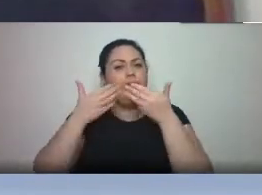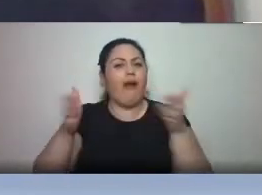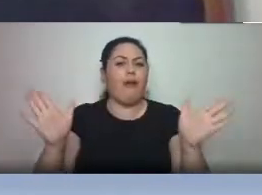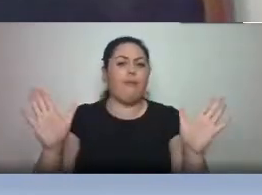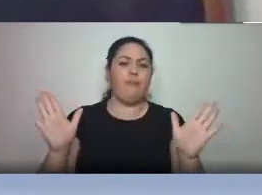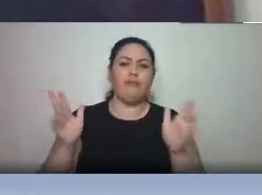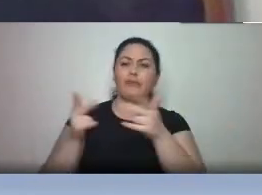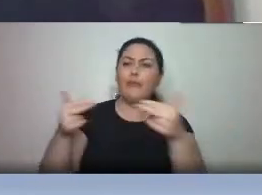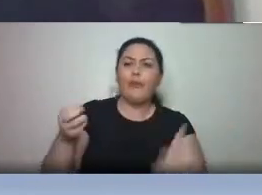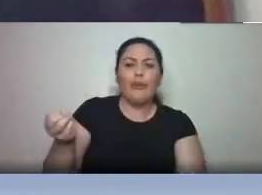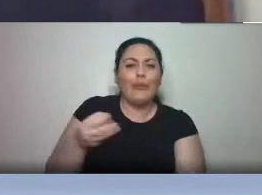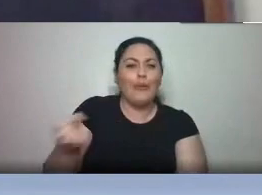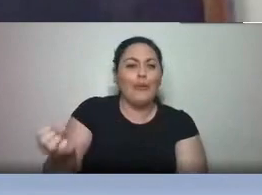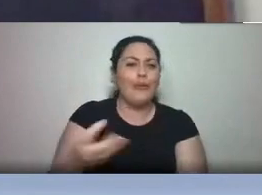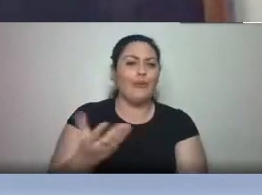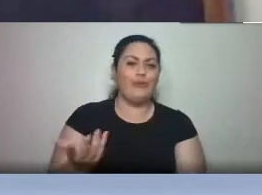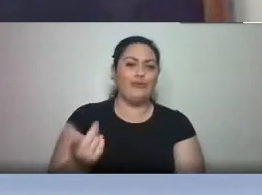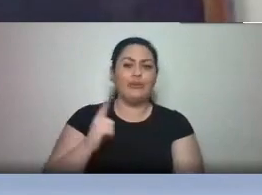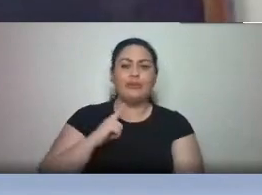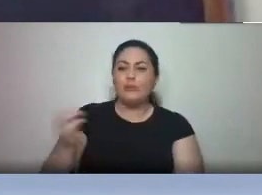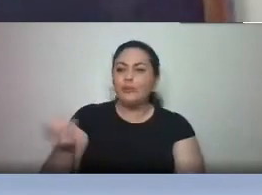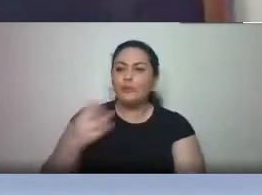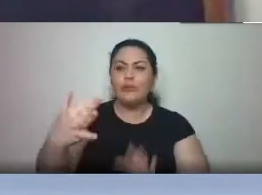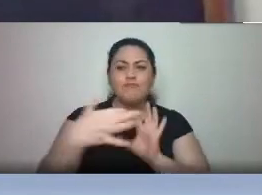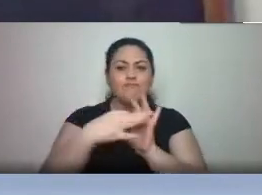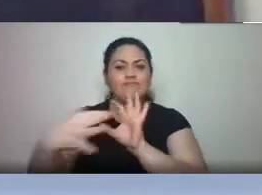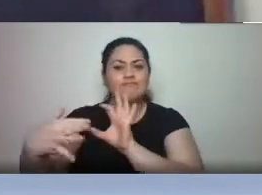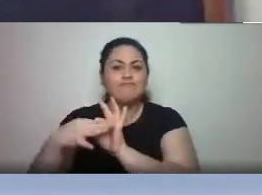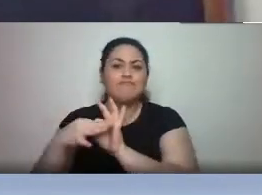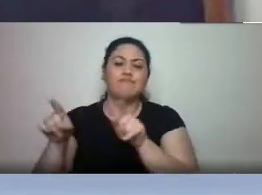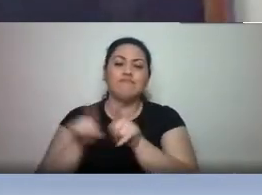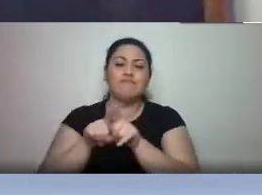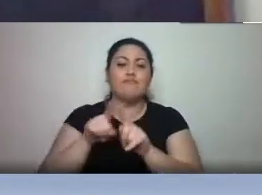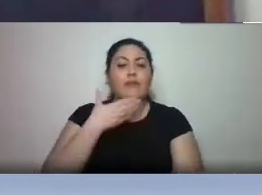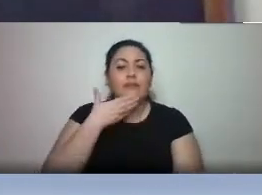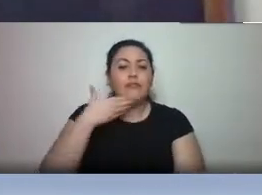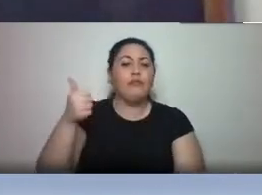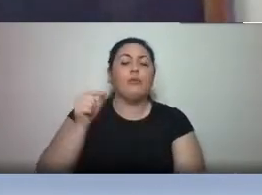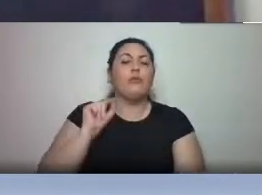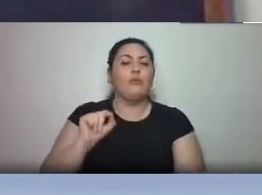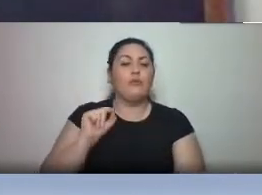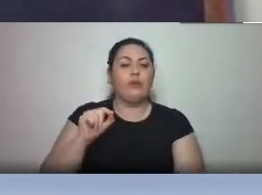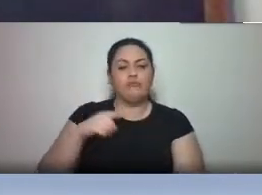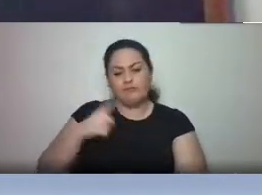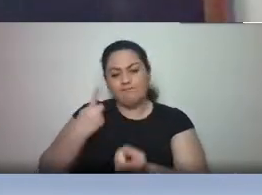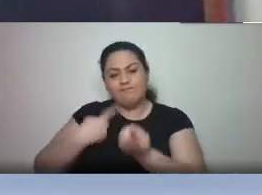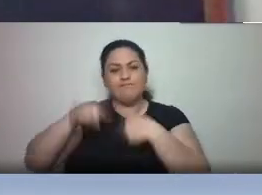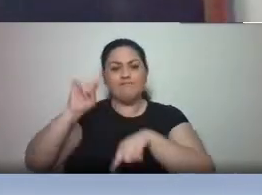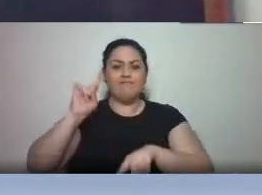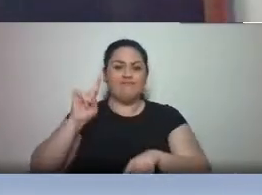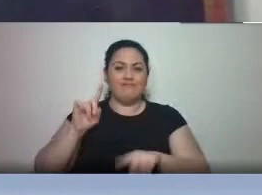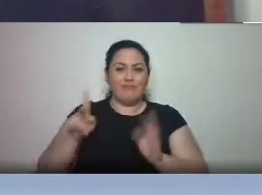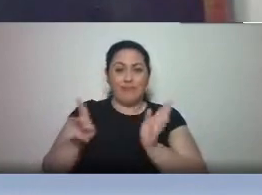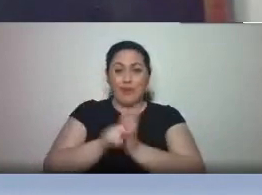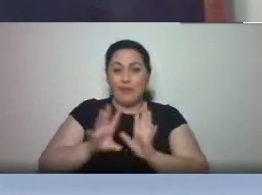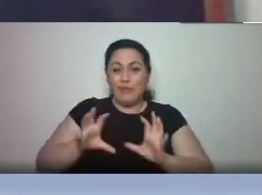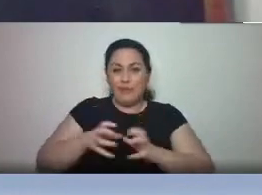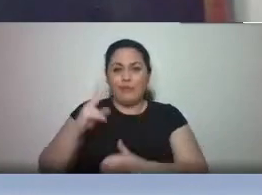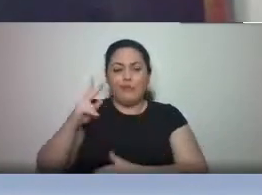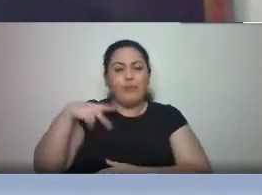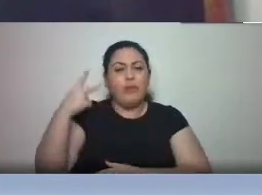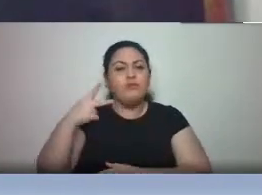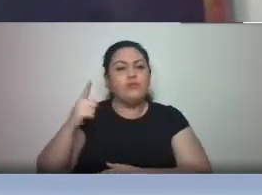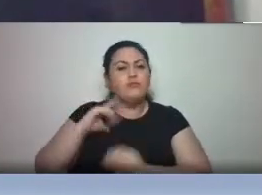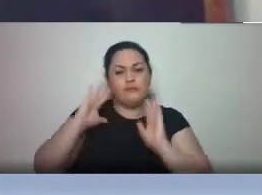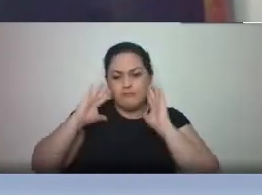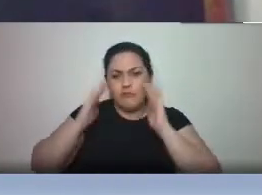novo, realizando novas conexões, favorecendo as revoluções micropolíticas pautadas no